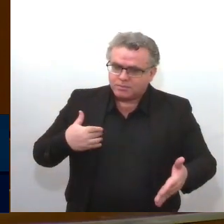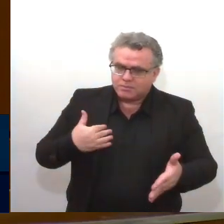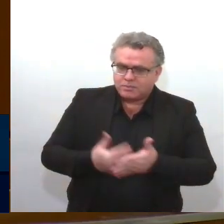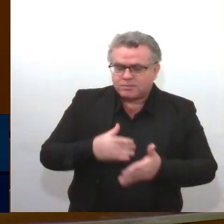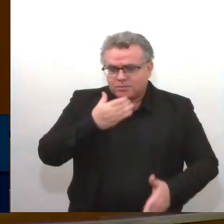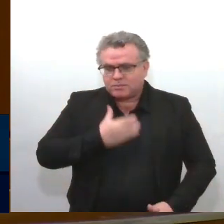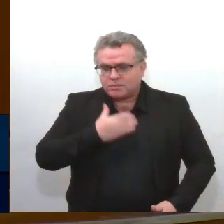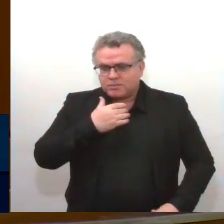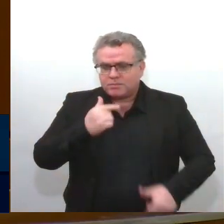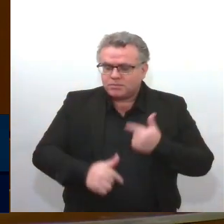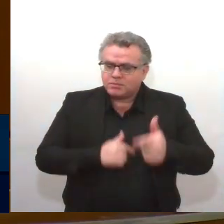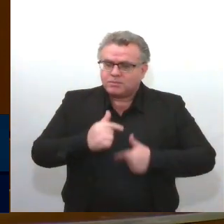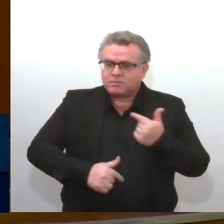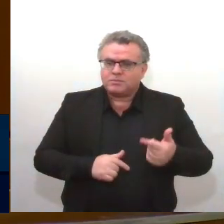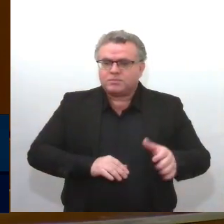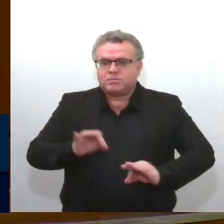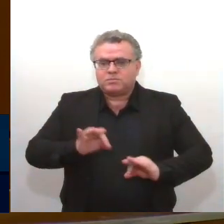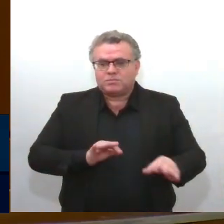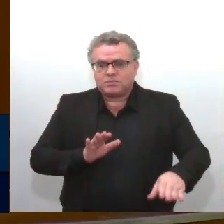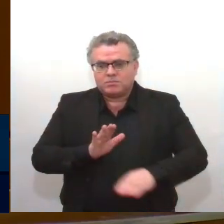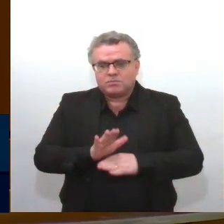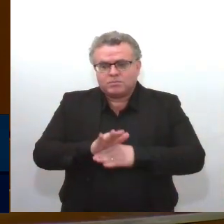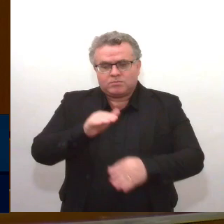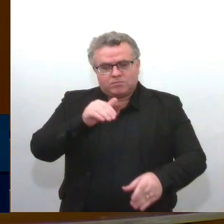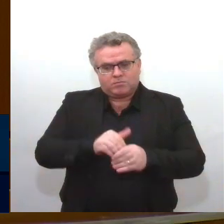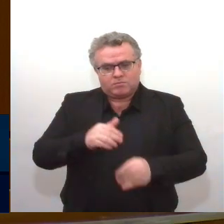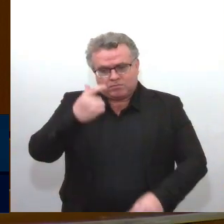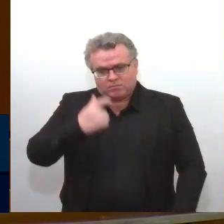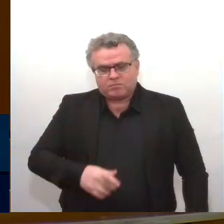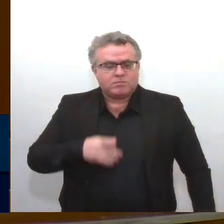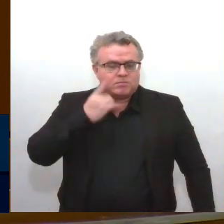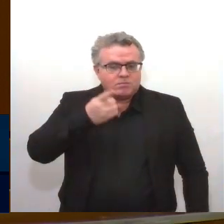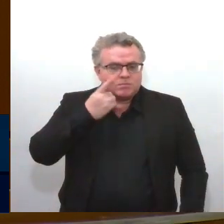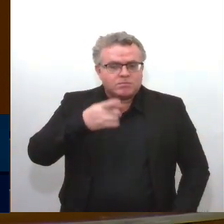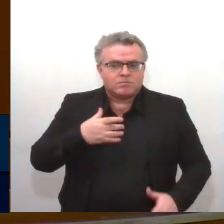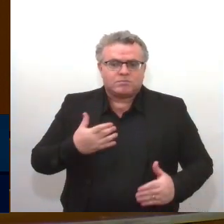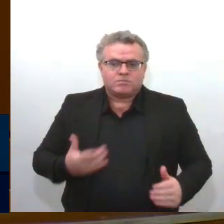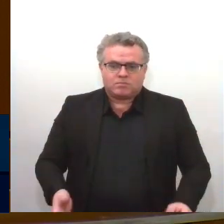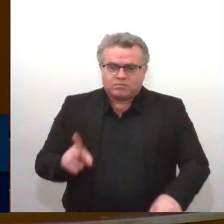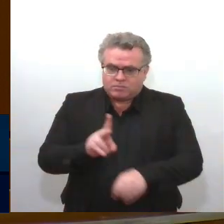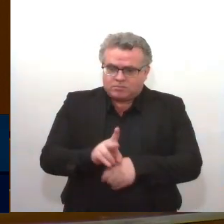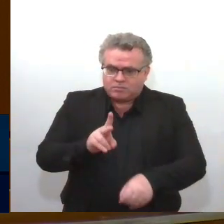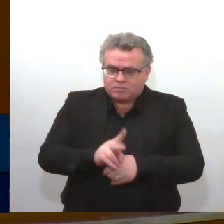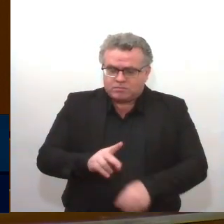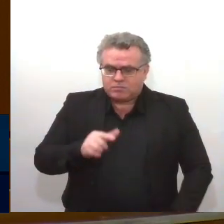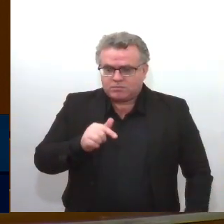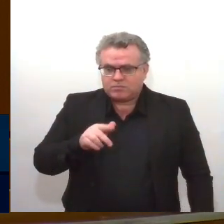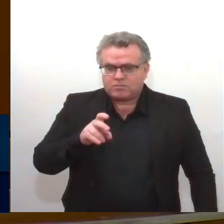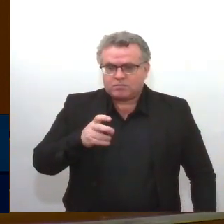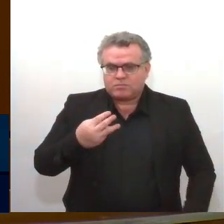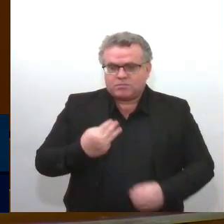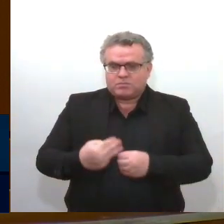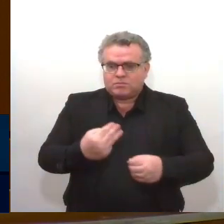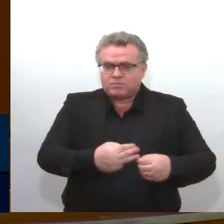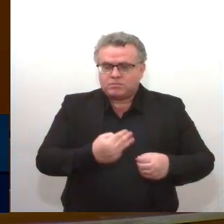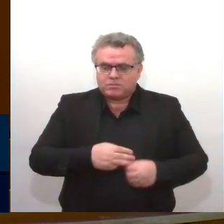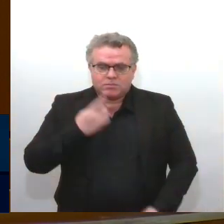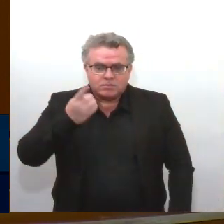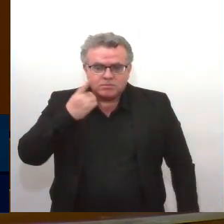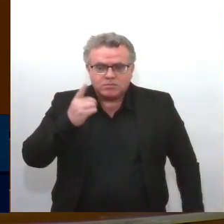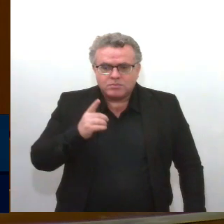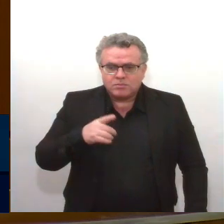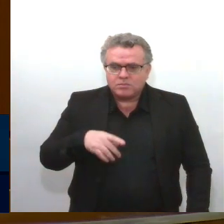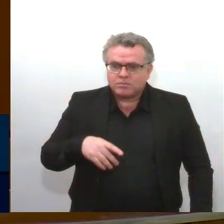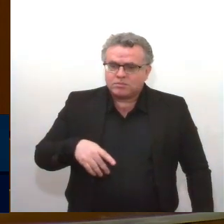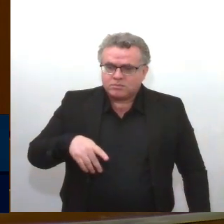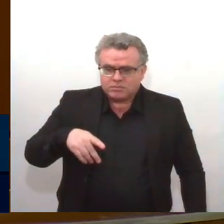contribuição enquanto deputado estadual cuidando dos 75 municípios a deputada kit Lima estará a parte de Janeiro fazendo o trabalho dela cuidando